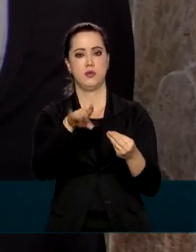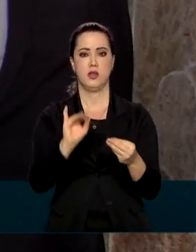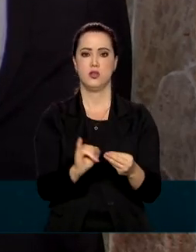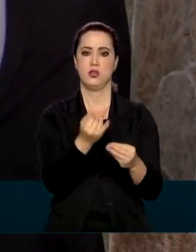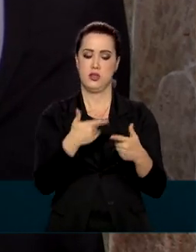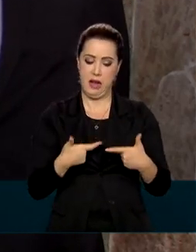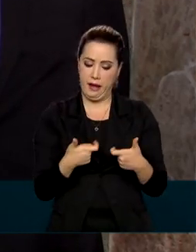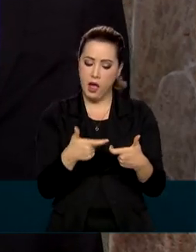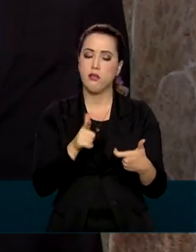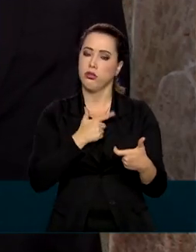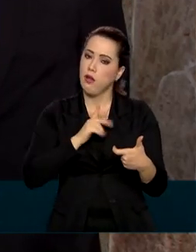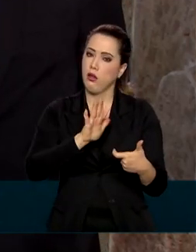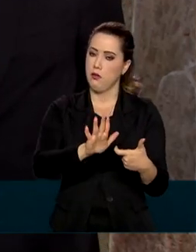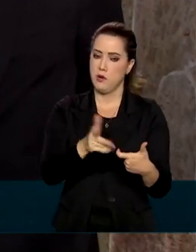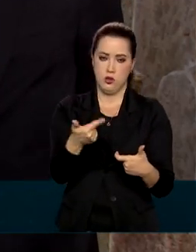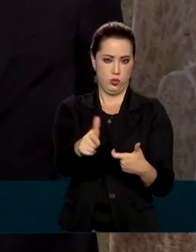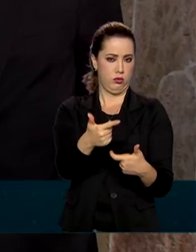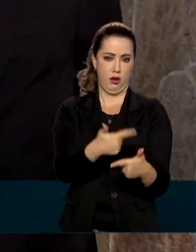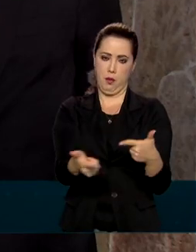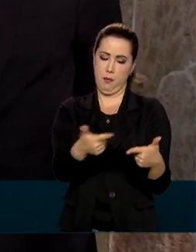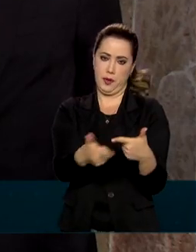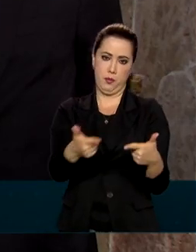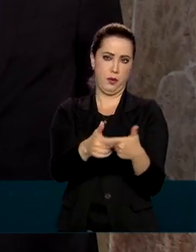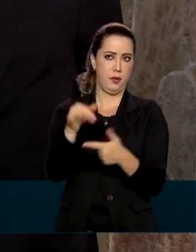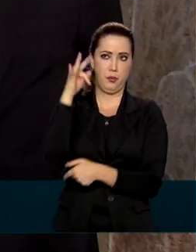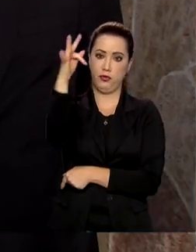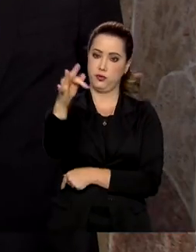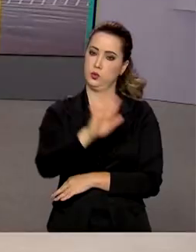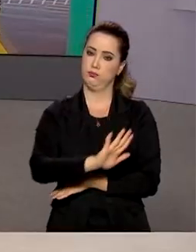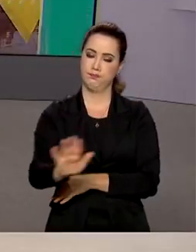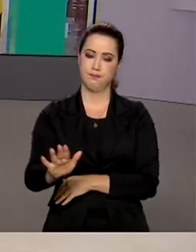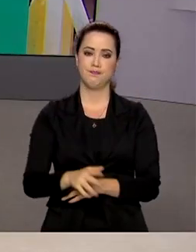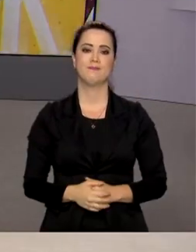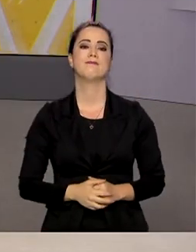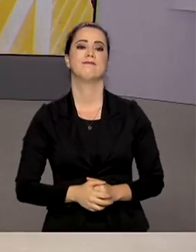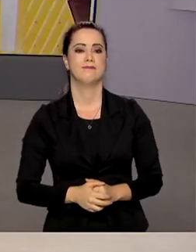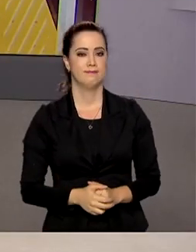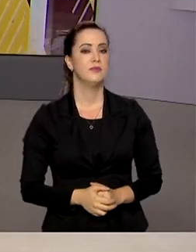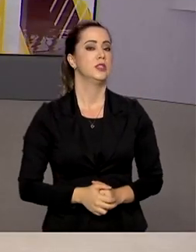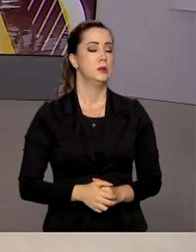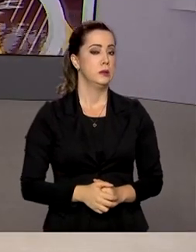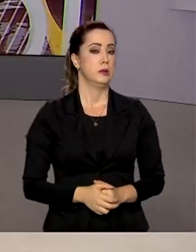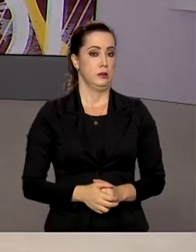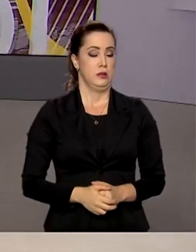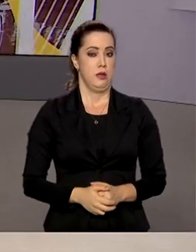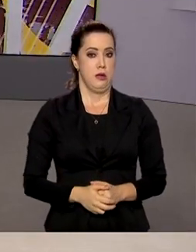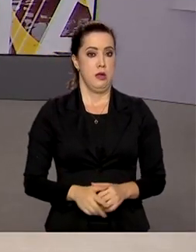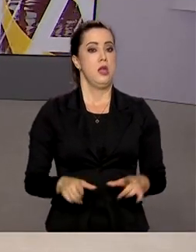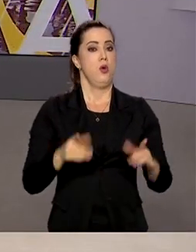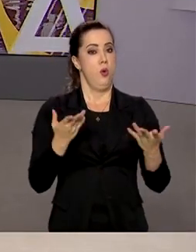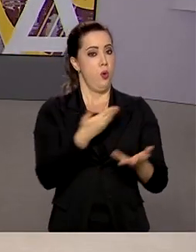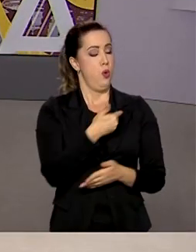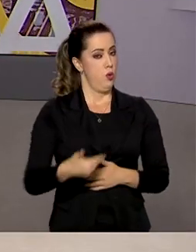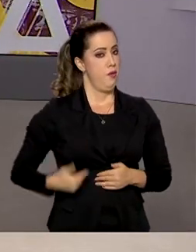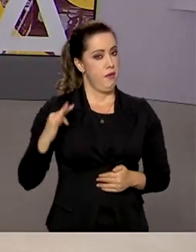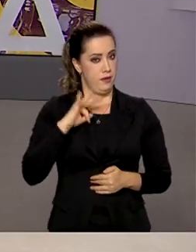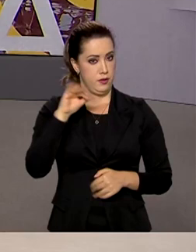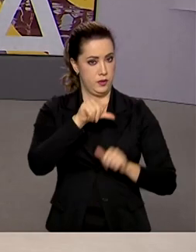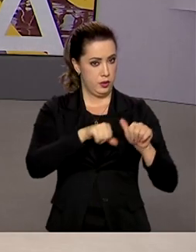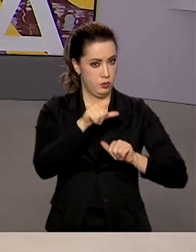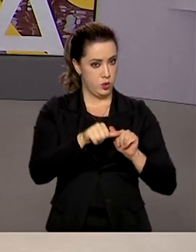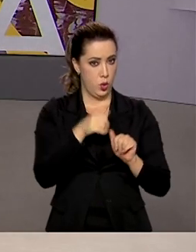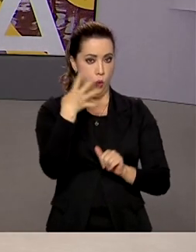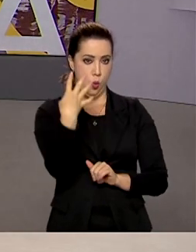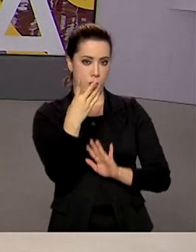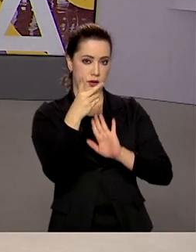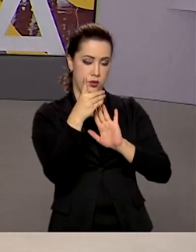sem comprometer as futuras gerações. E o governo alterou quatro decretos sobre o uso de